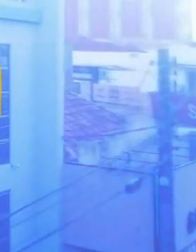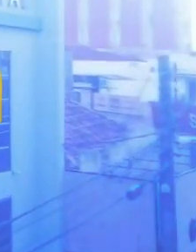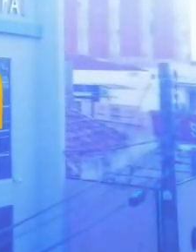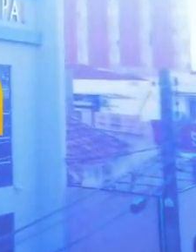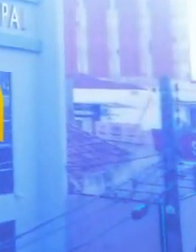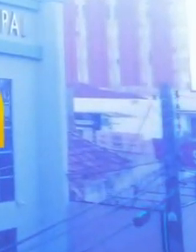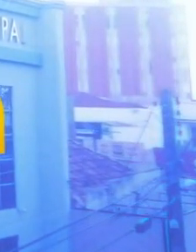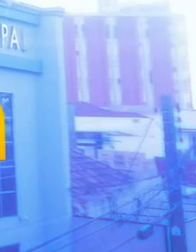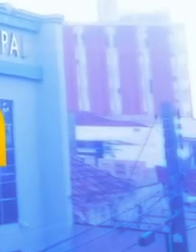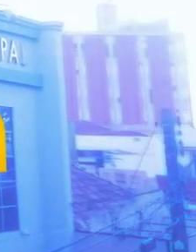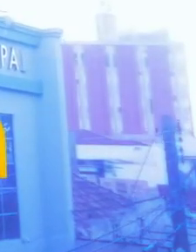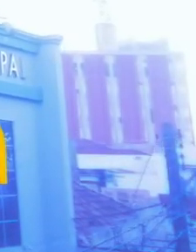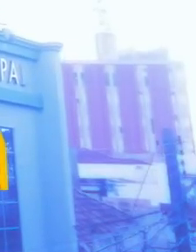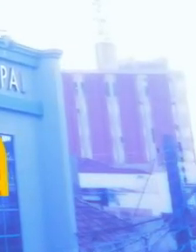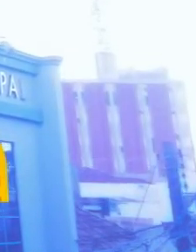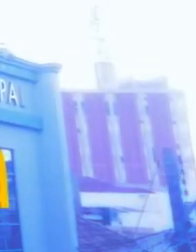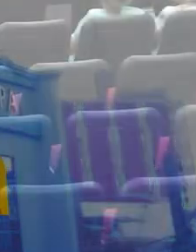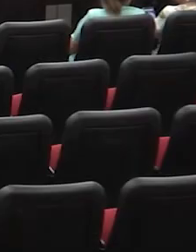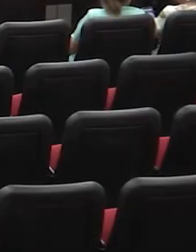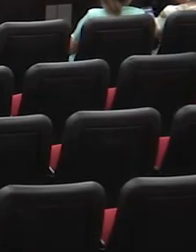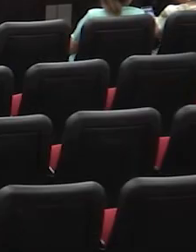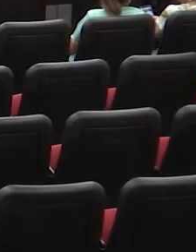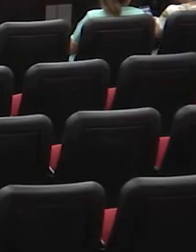Sessão ordinária.